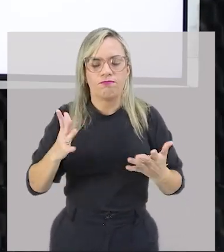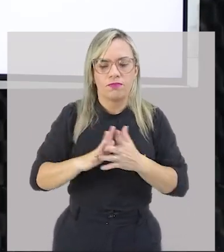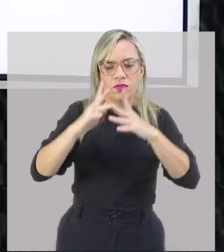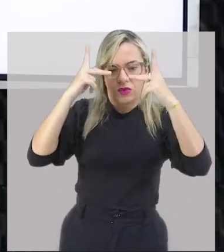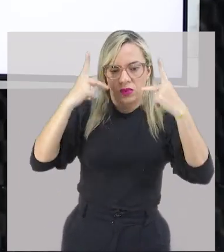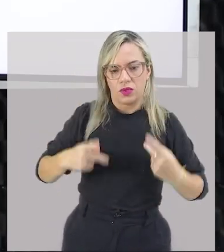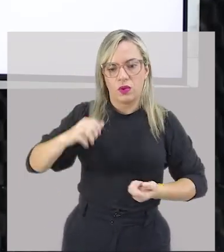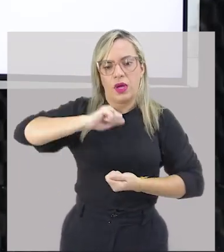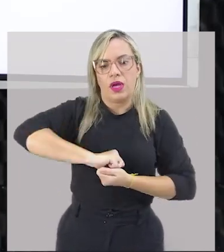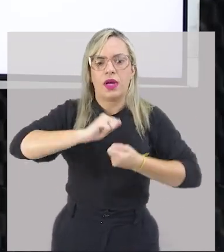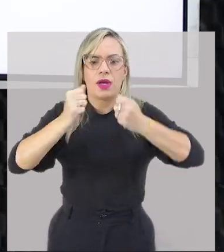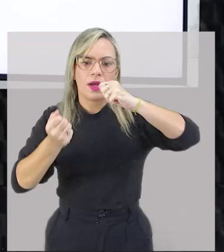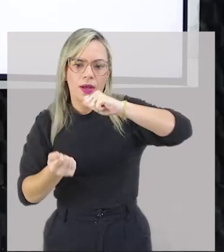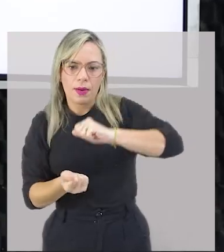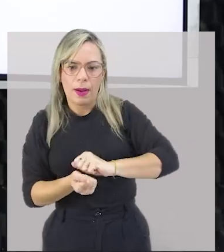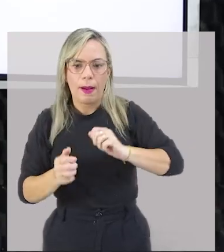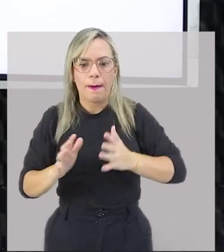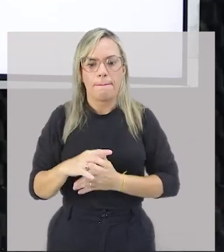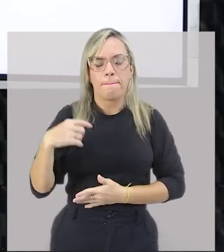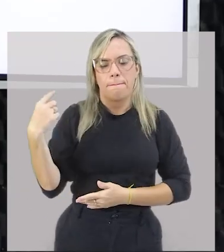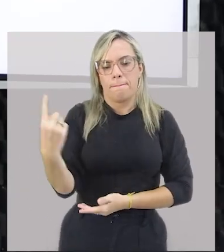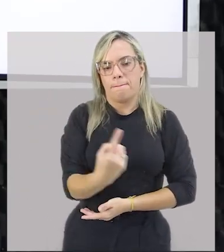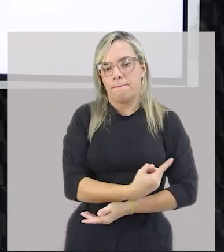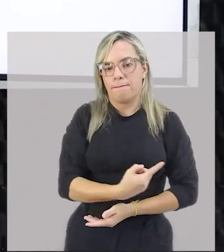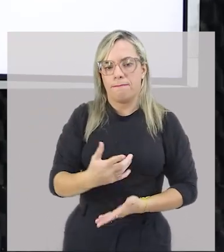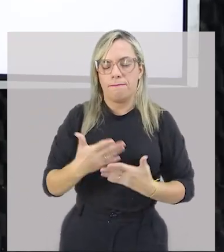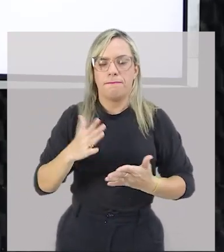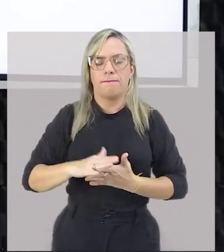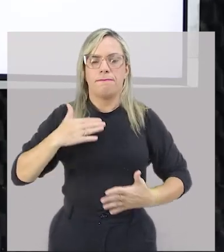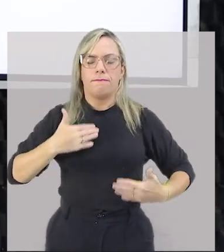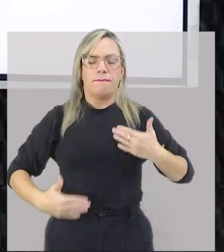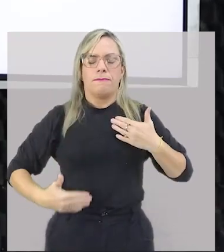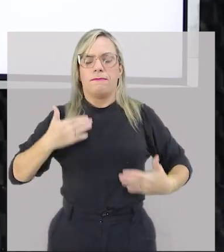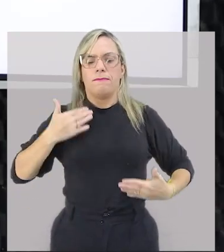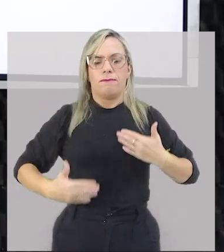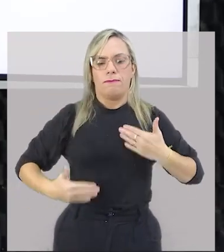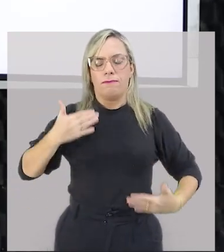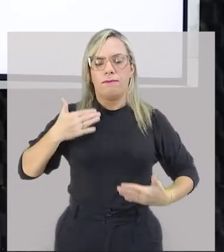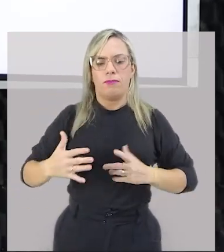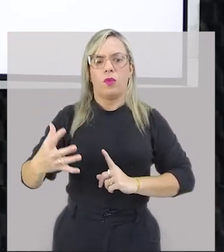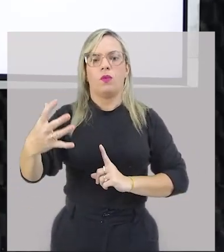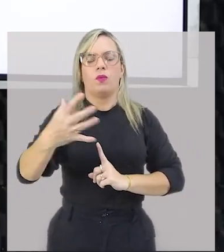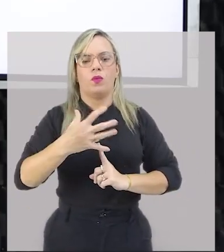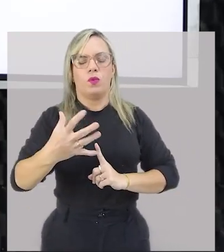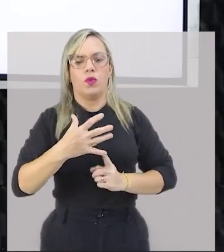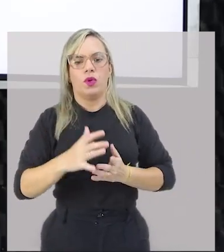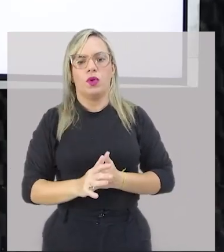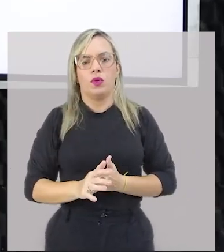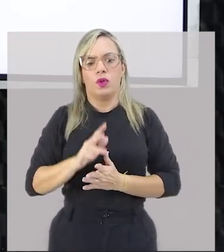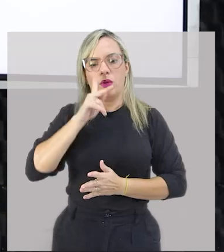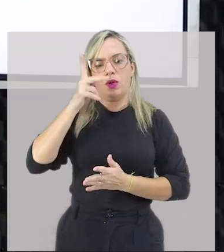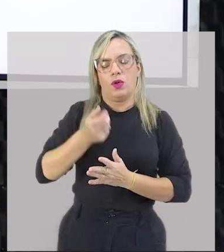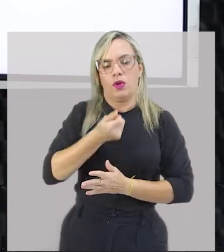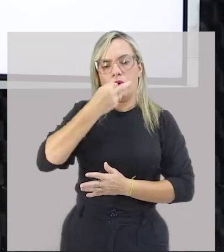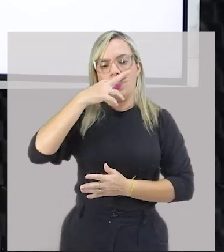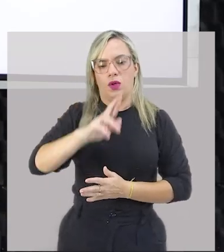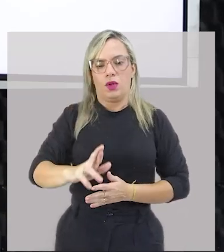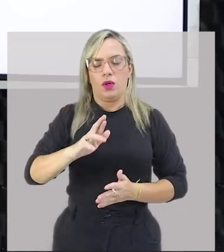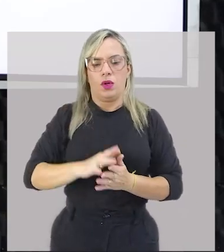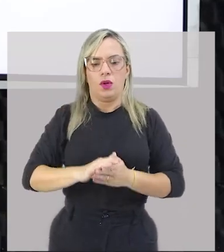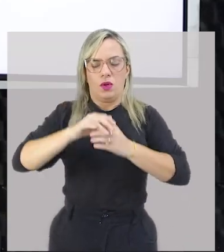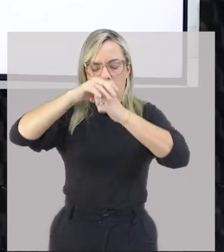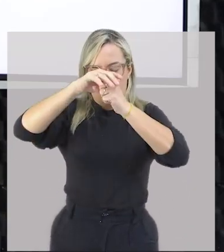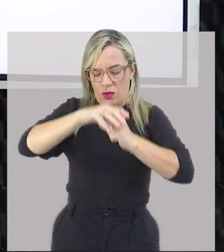estão adaptados. Nós aqui estamos sujeitos, submetidos a uma pressão atmosférica querendo empurrar